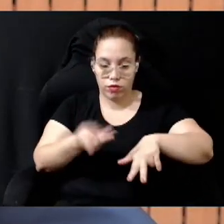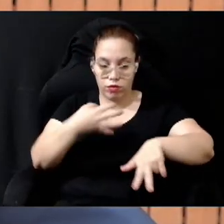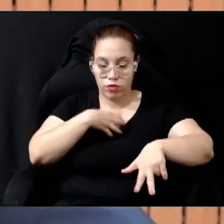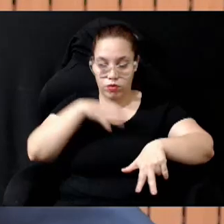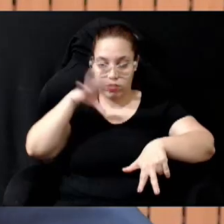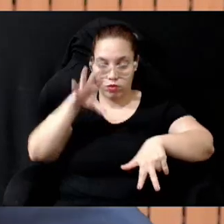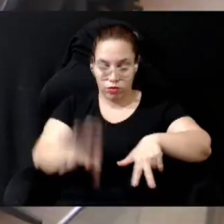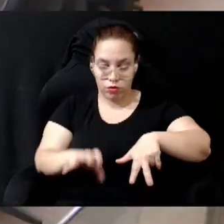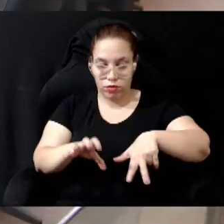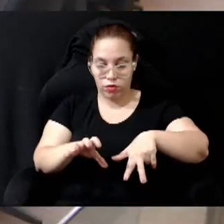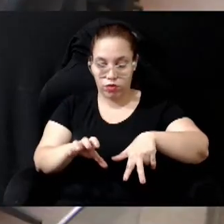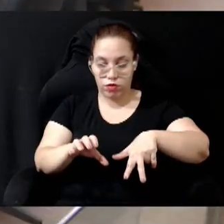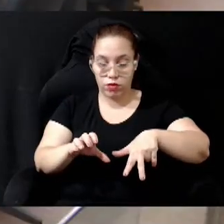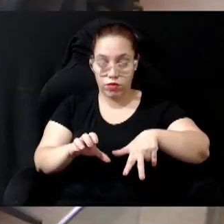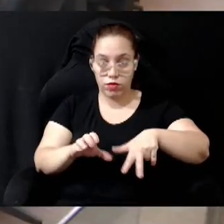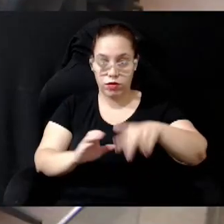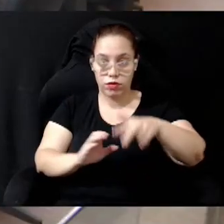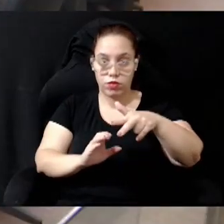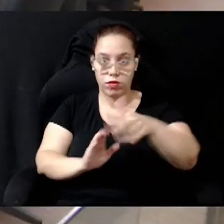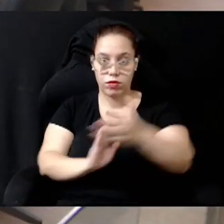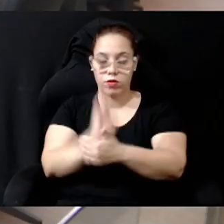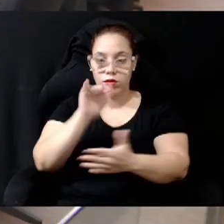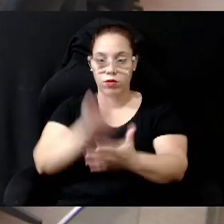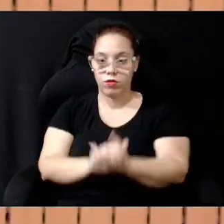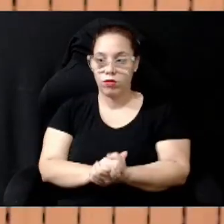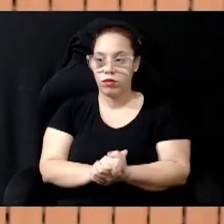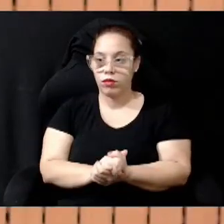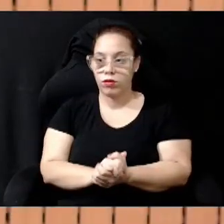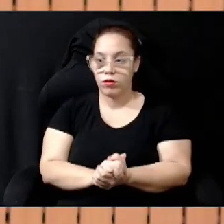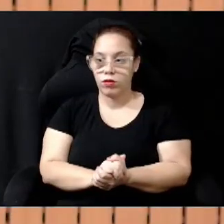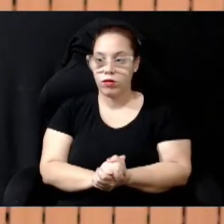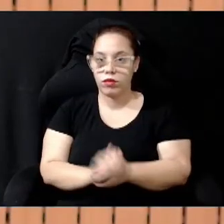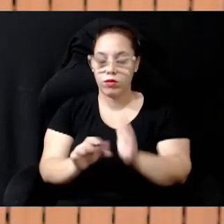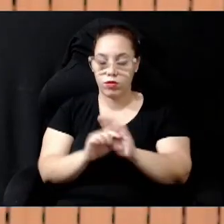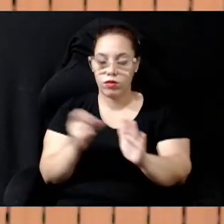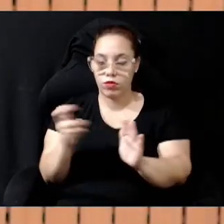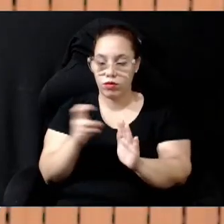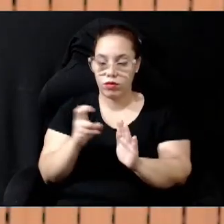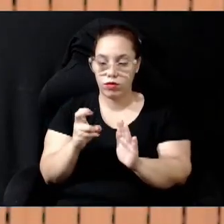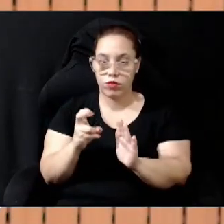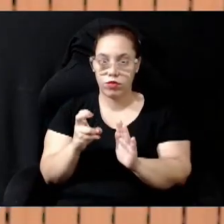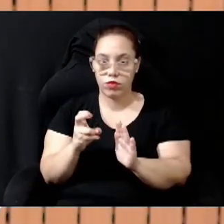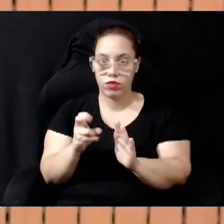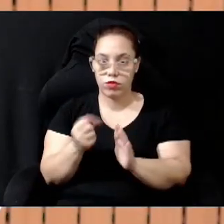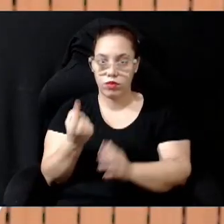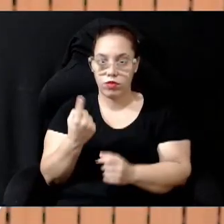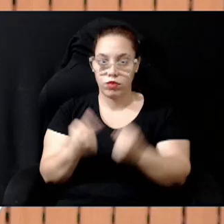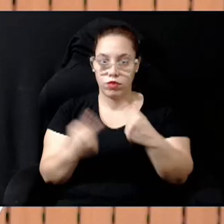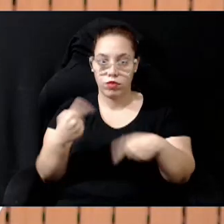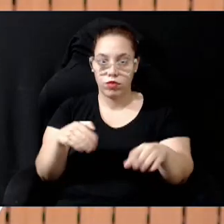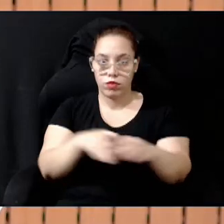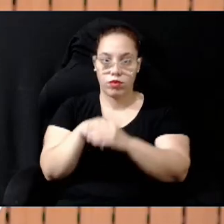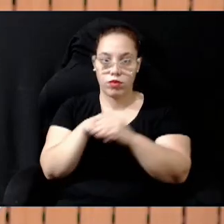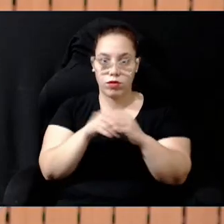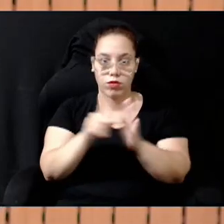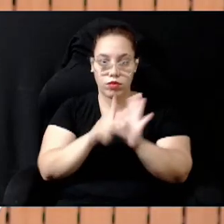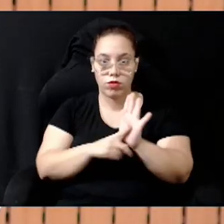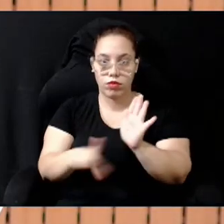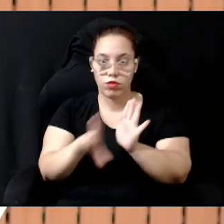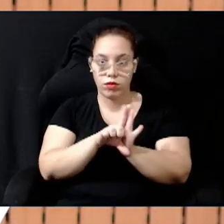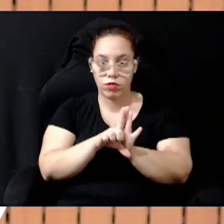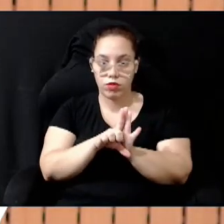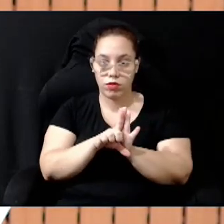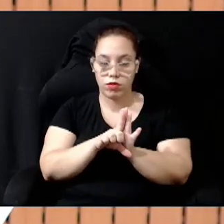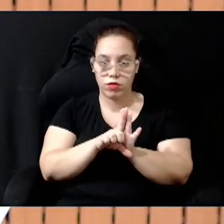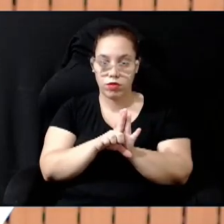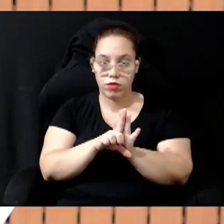como estão. Aprovado. Item 5, turno único de discussão e votação do projeto de decreto